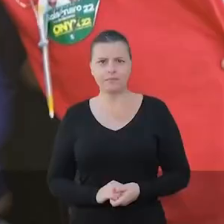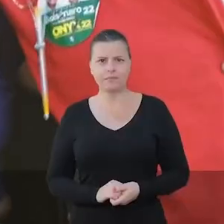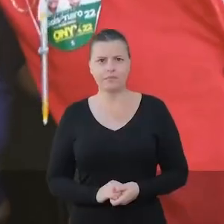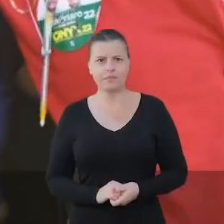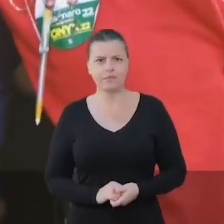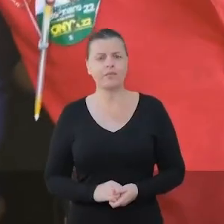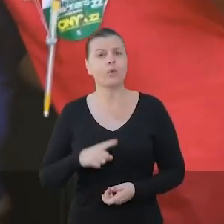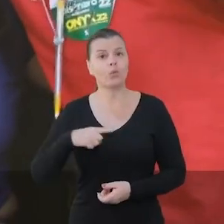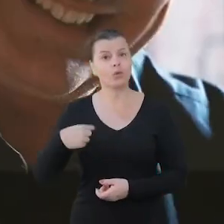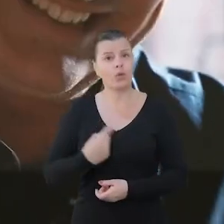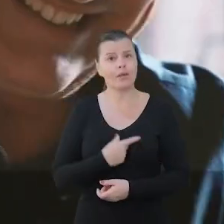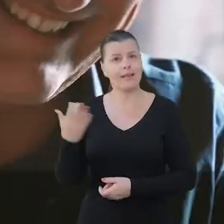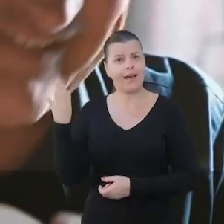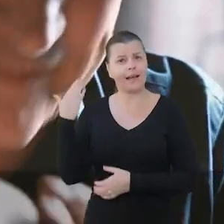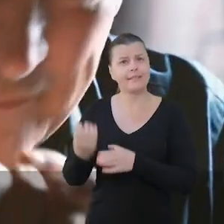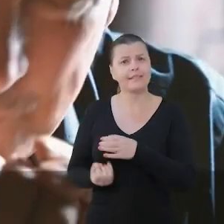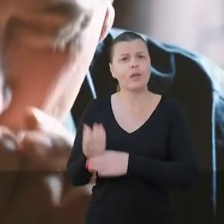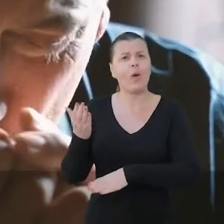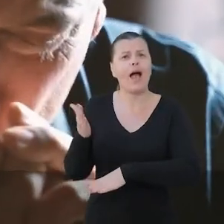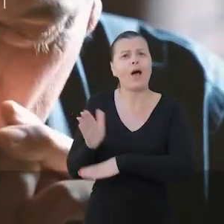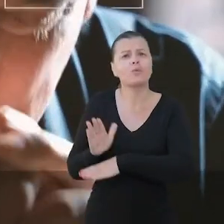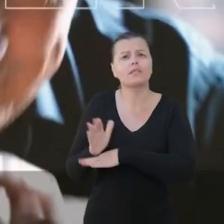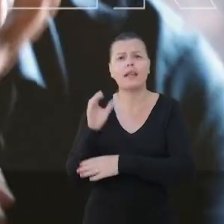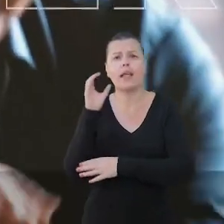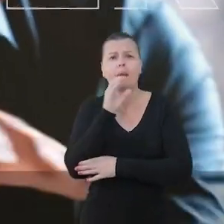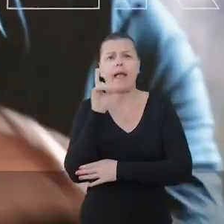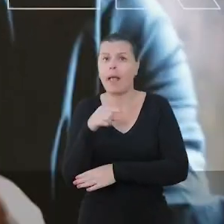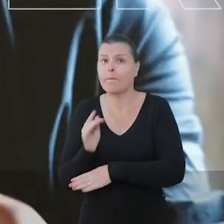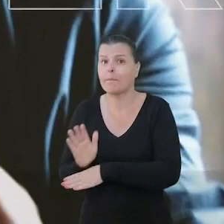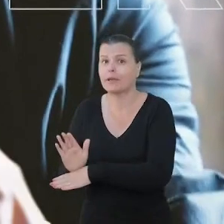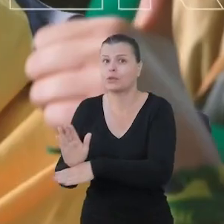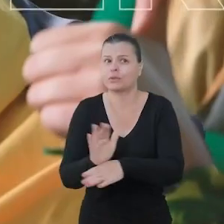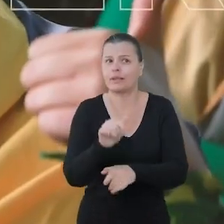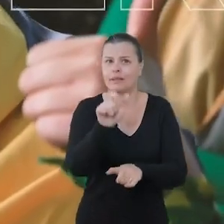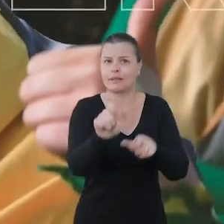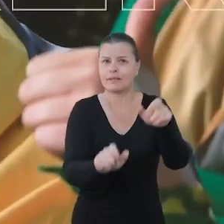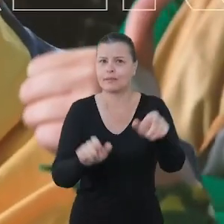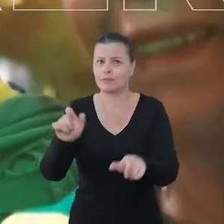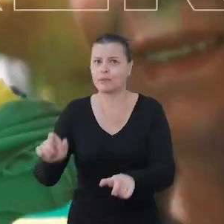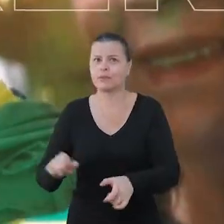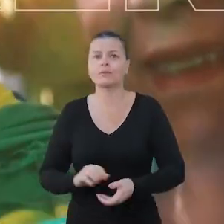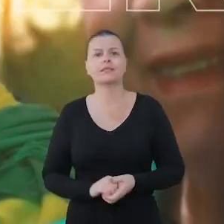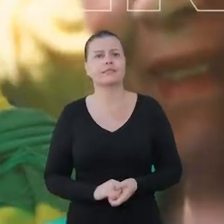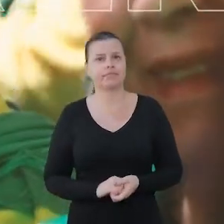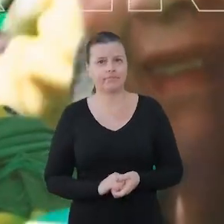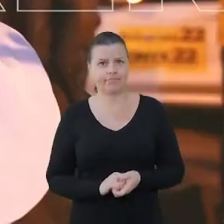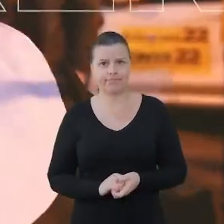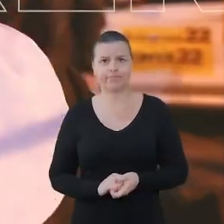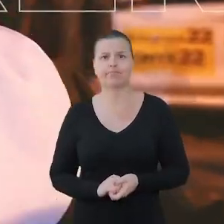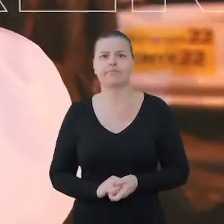Quando a gente criou o auxílio emergencial, foi para socorrer pessoas.